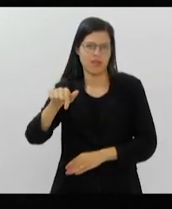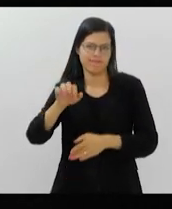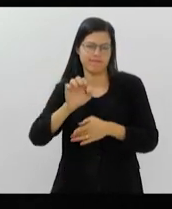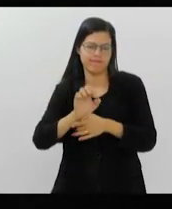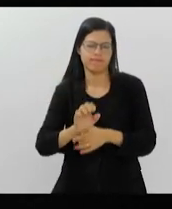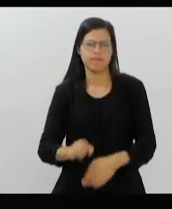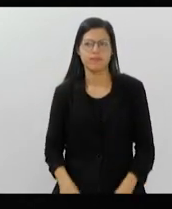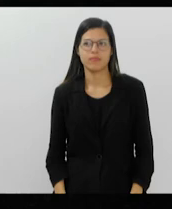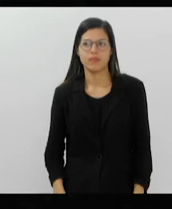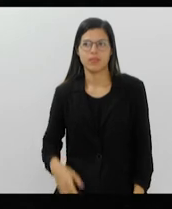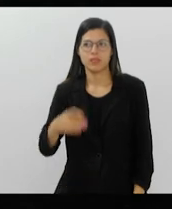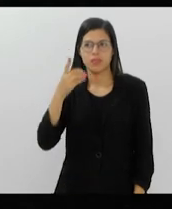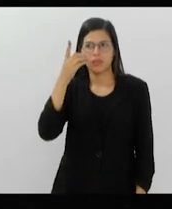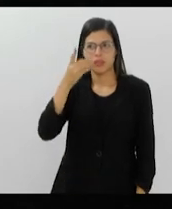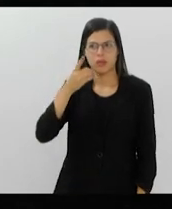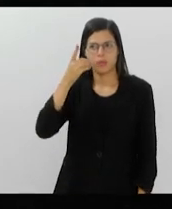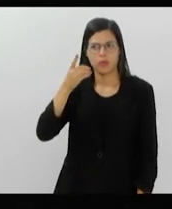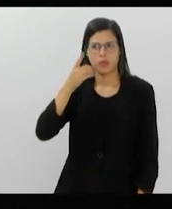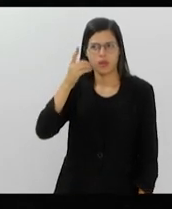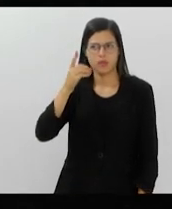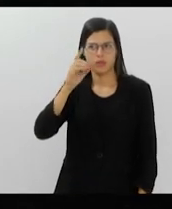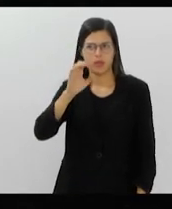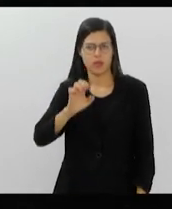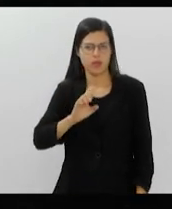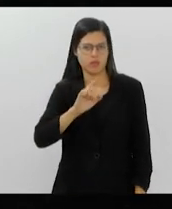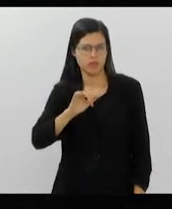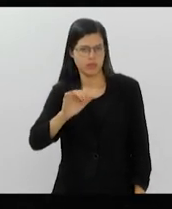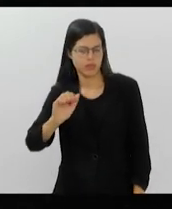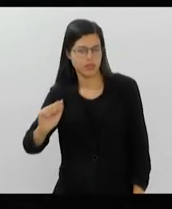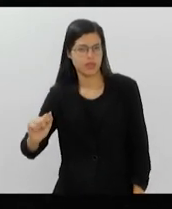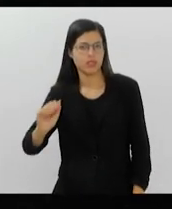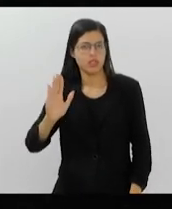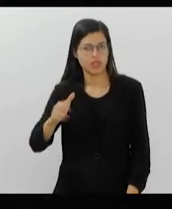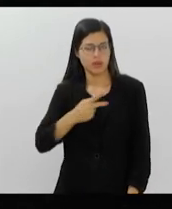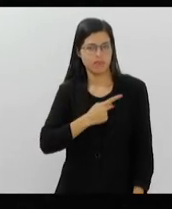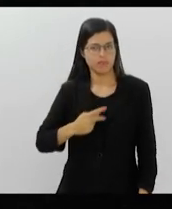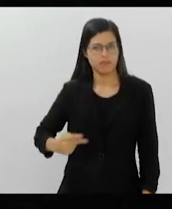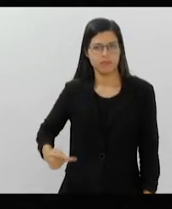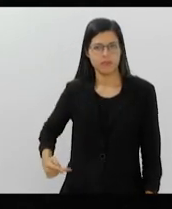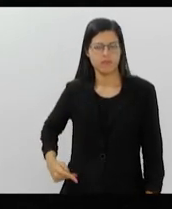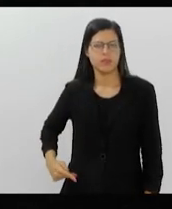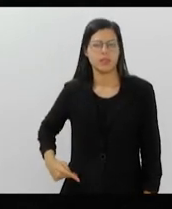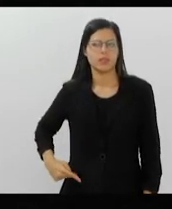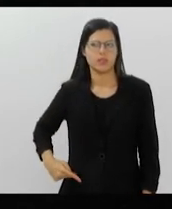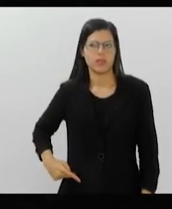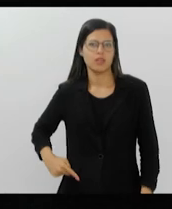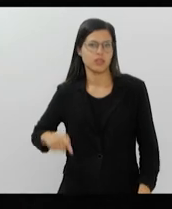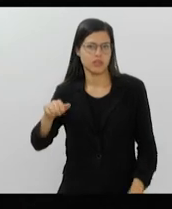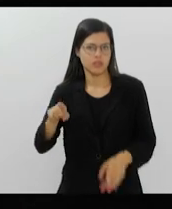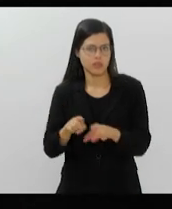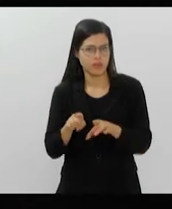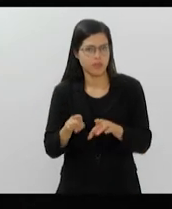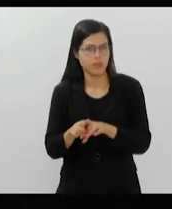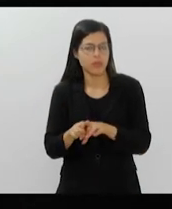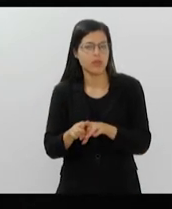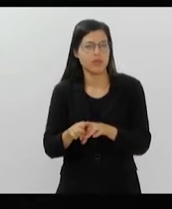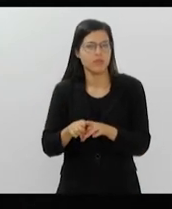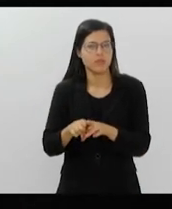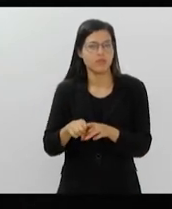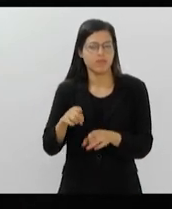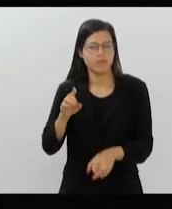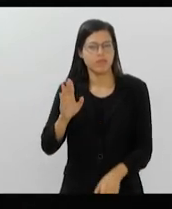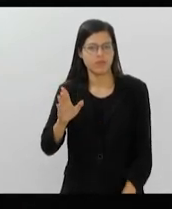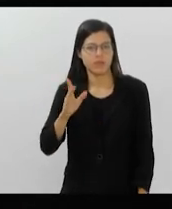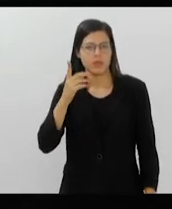estado. Deputada Edna Auzier, que já foi presidente do Parlamento Amazônico, deputada do Amapá, e que está aqui